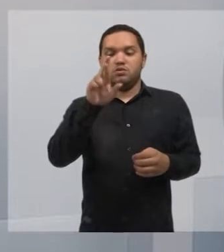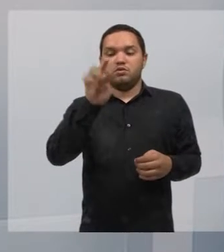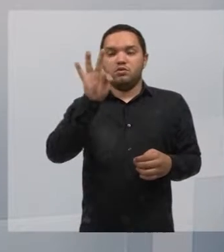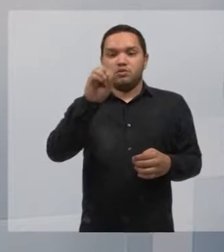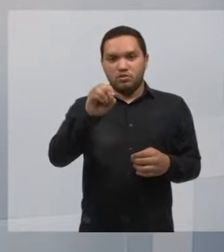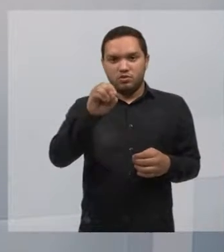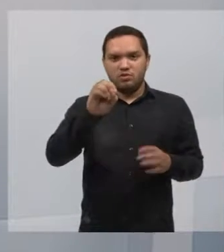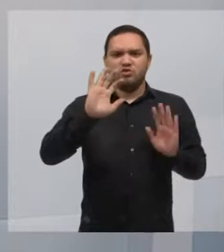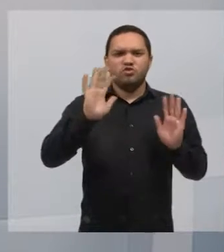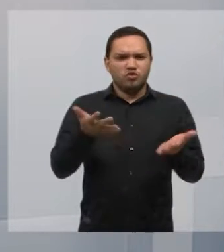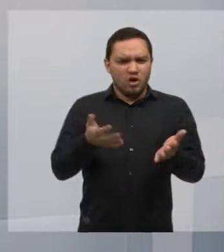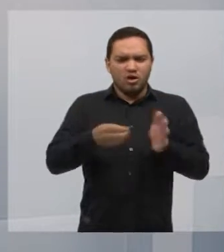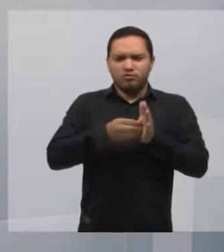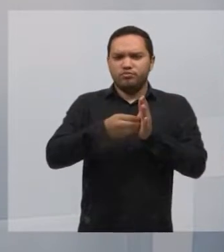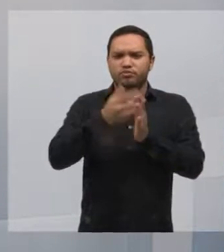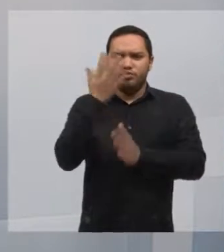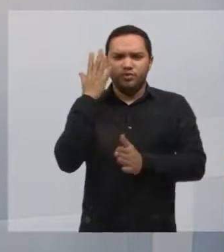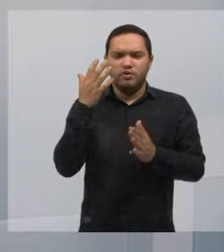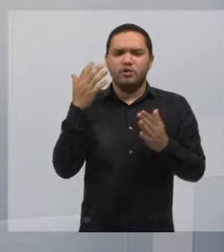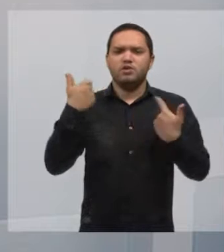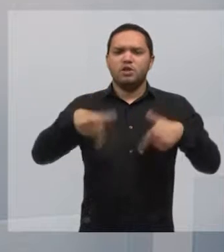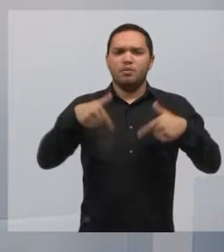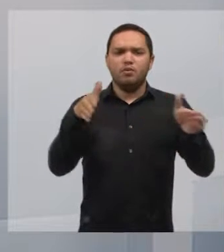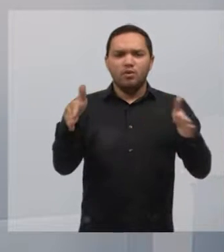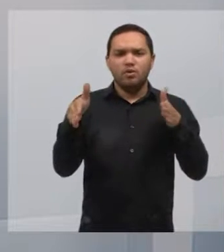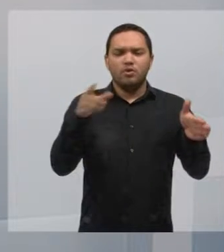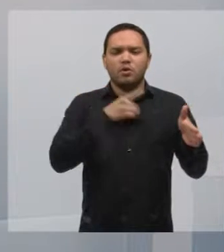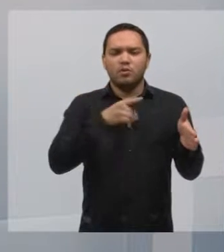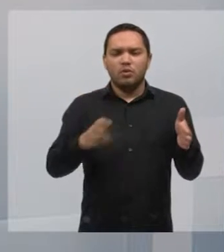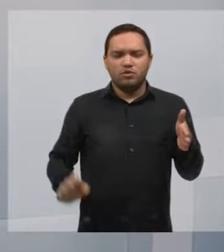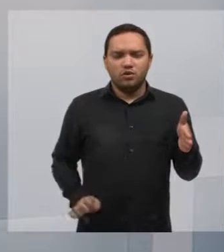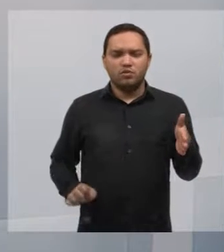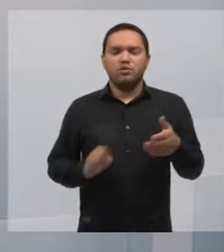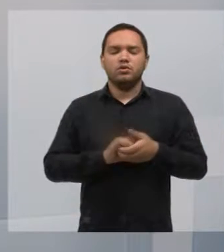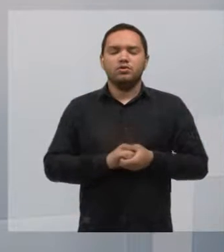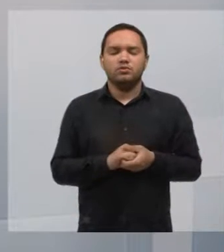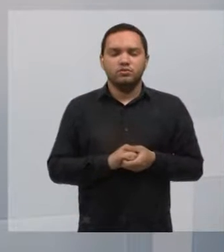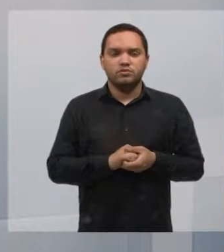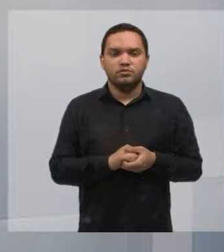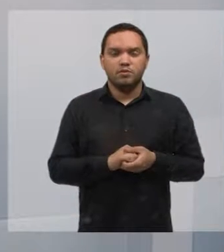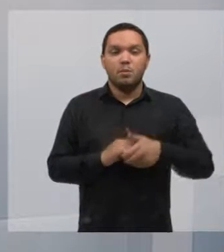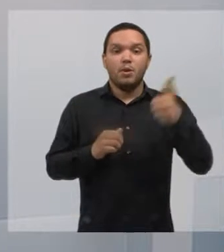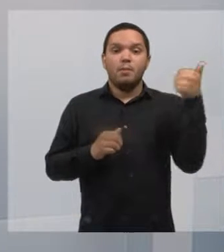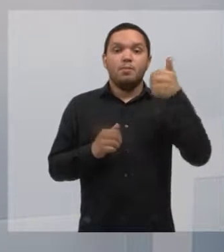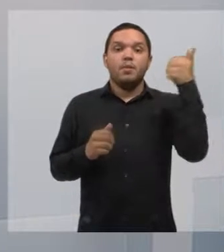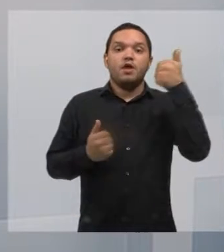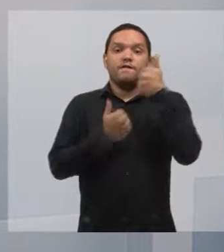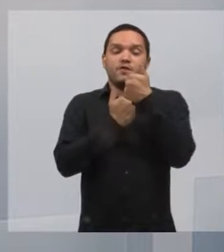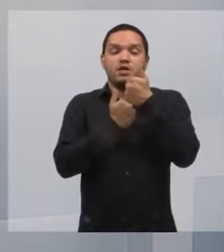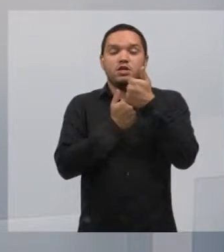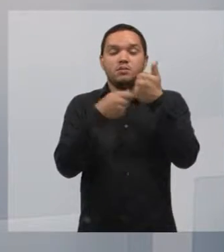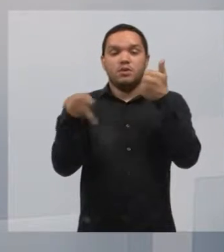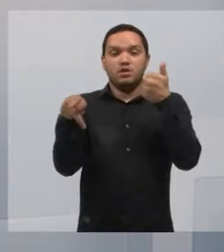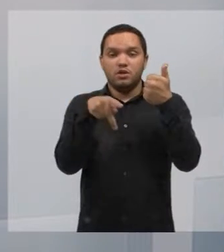6 mandatos na casa. Você tem como primeiro